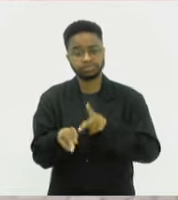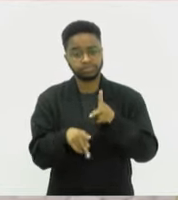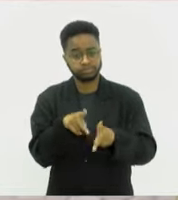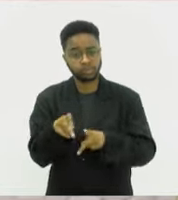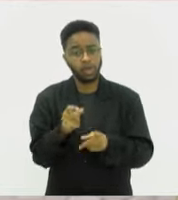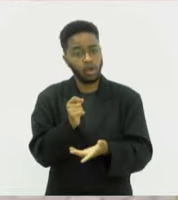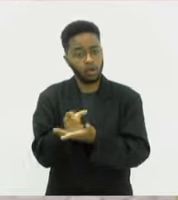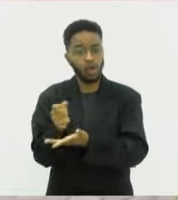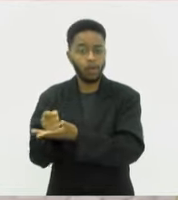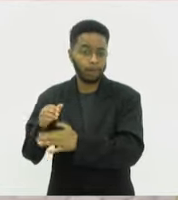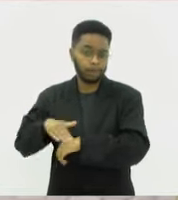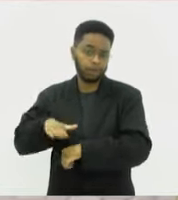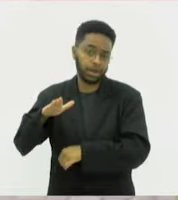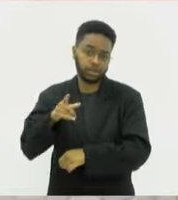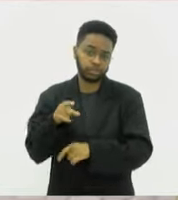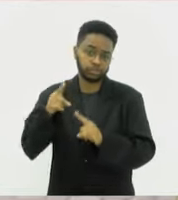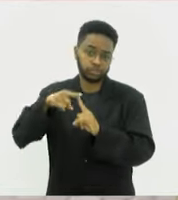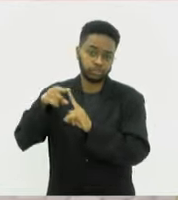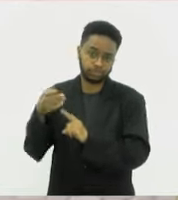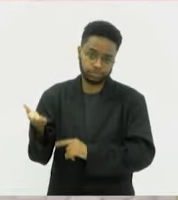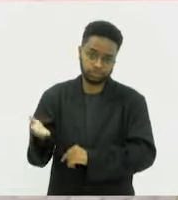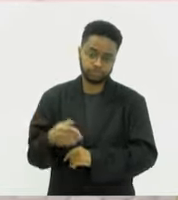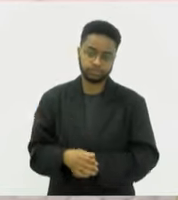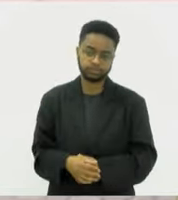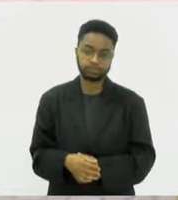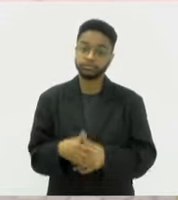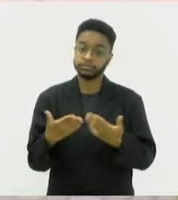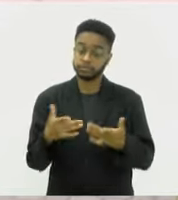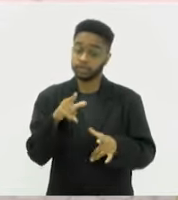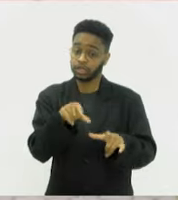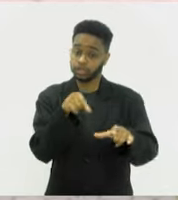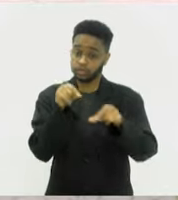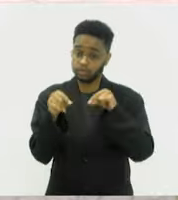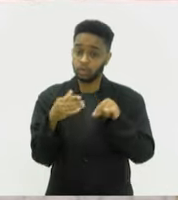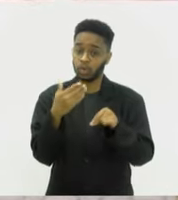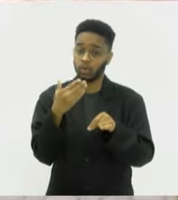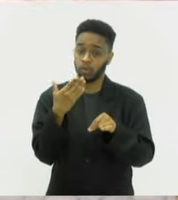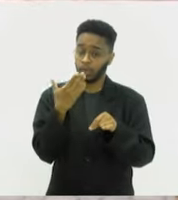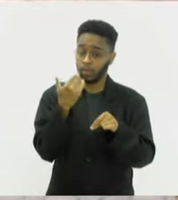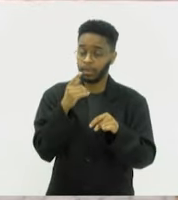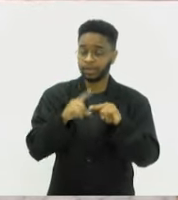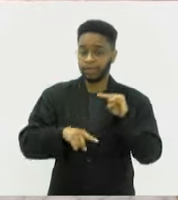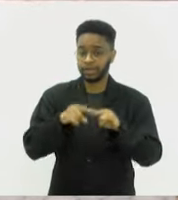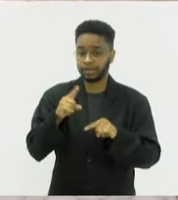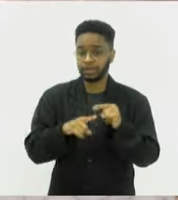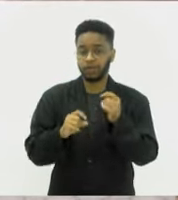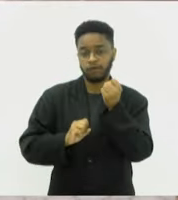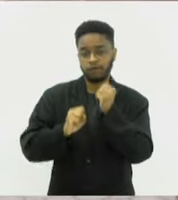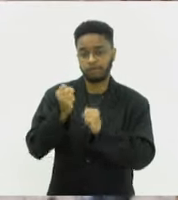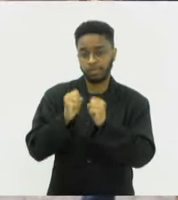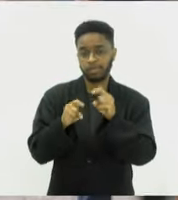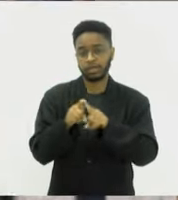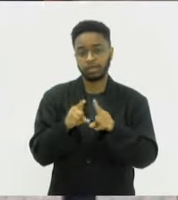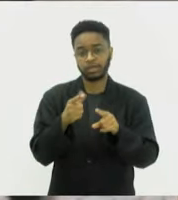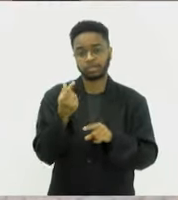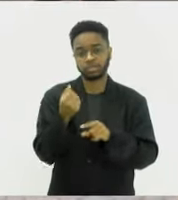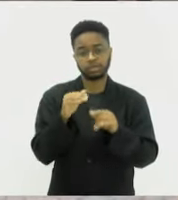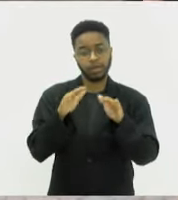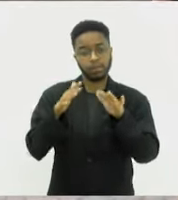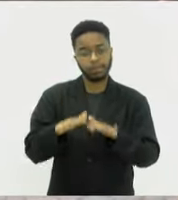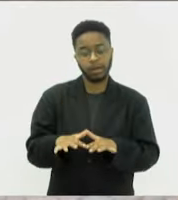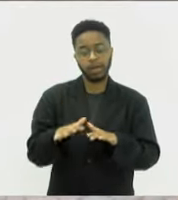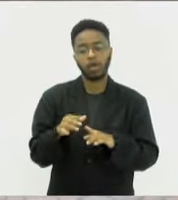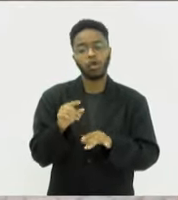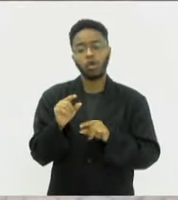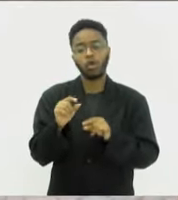mais acesso a esse tipo de alimento. E essa escolha, na verdade, essa opção por um alimento industrializado de baixo custo, o que isso pode acarretar na saúde de uma